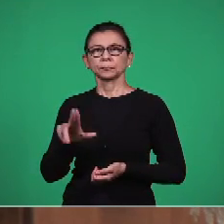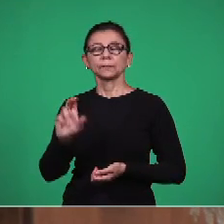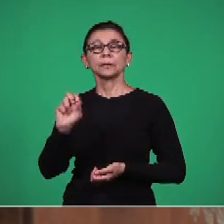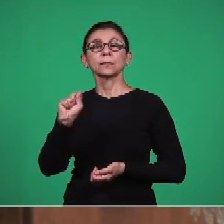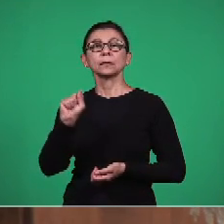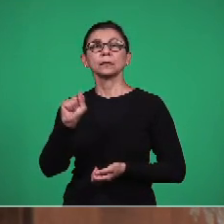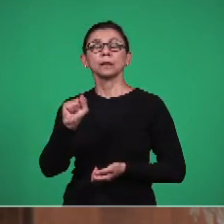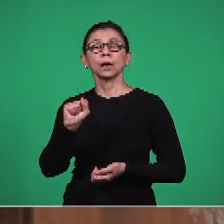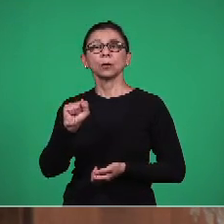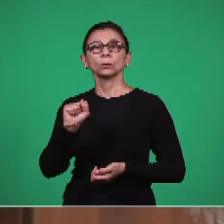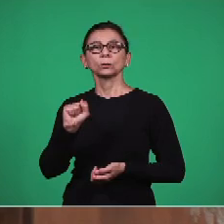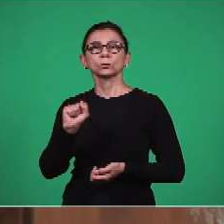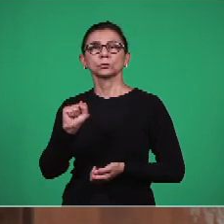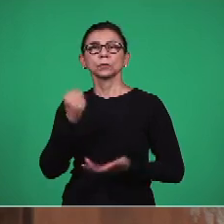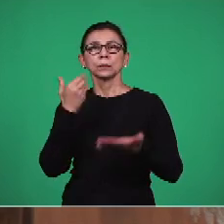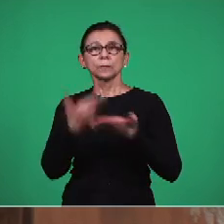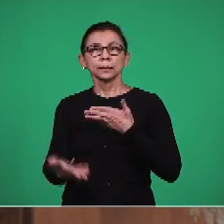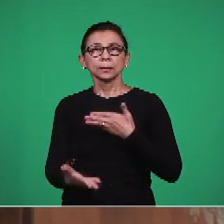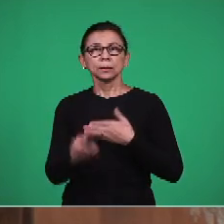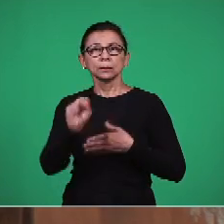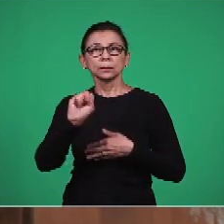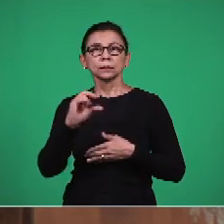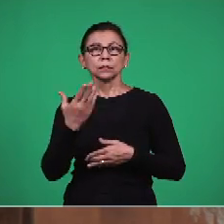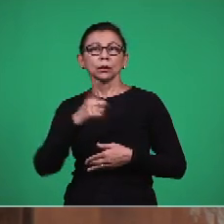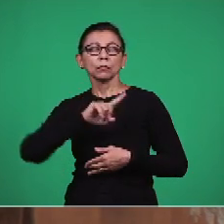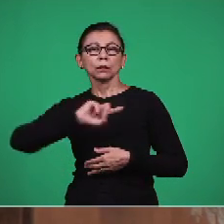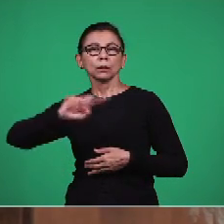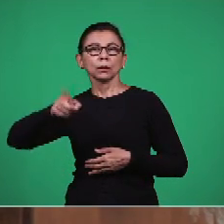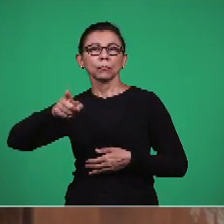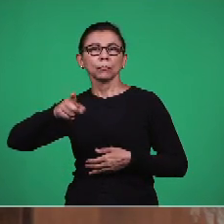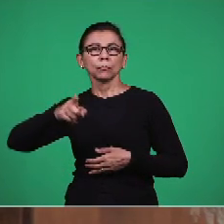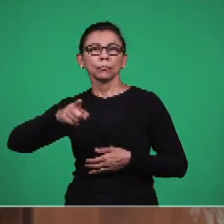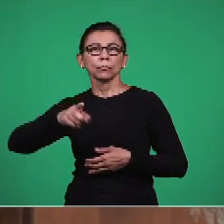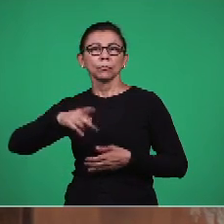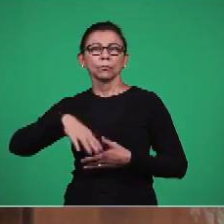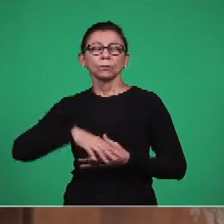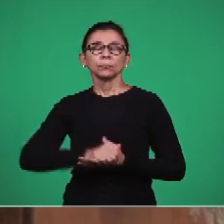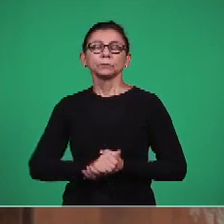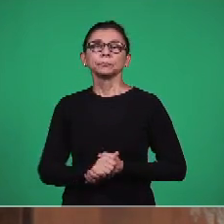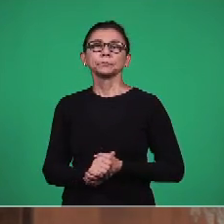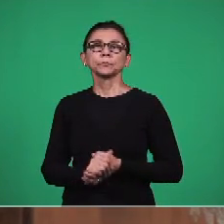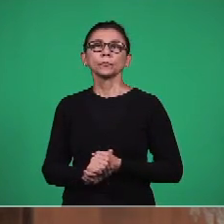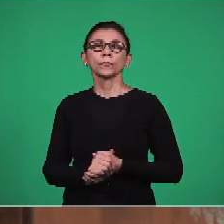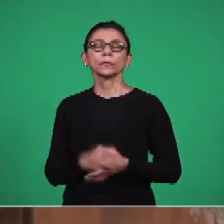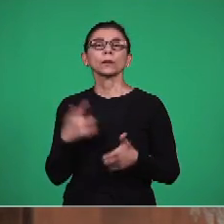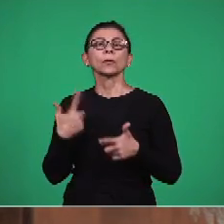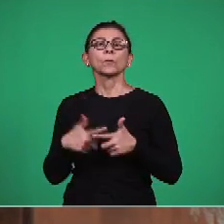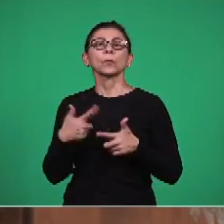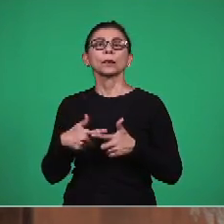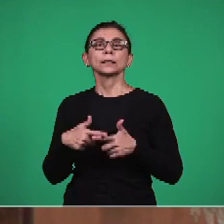Sim ou não? Sim ou não? Não. Não, por quê? Porque a trombeta